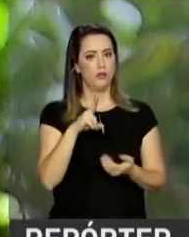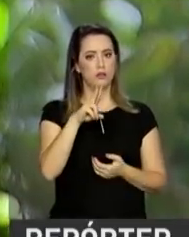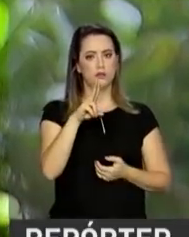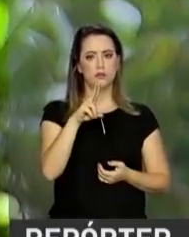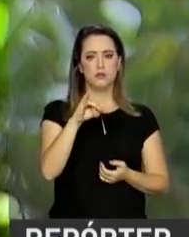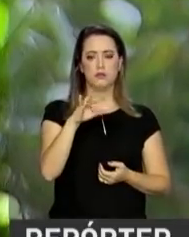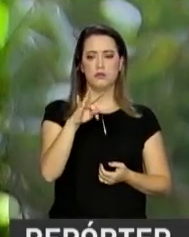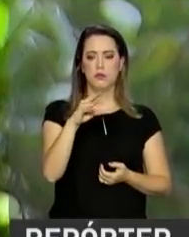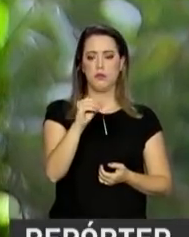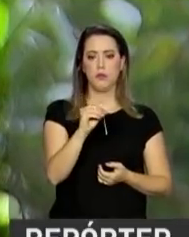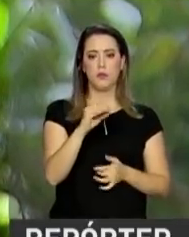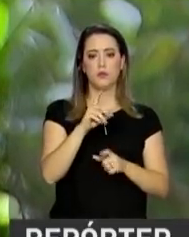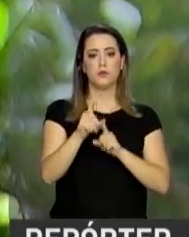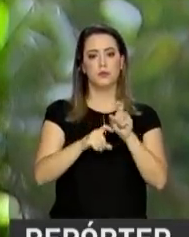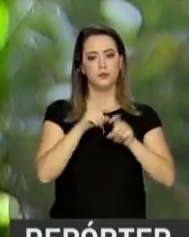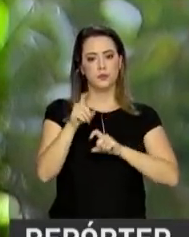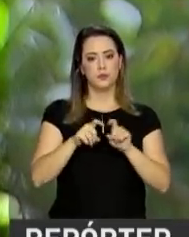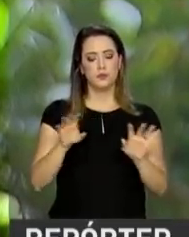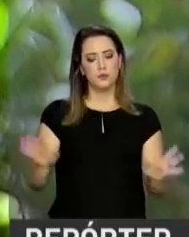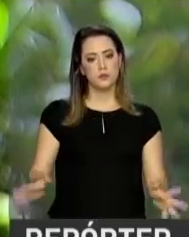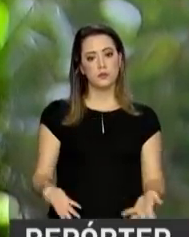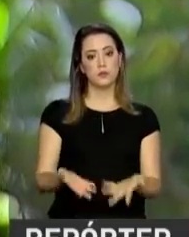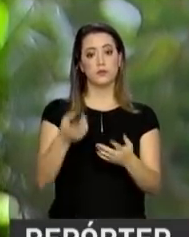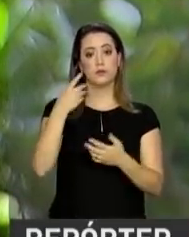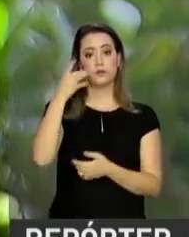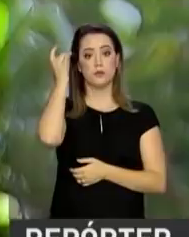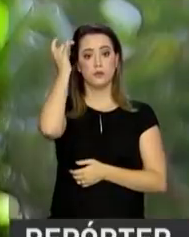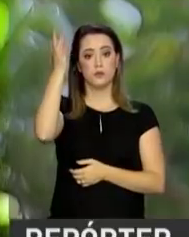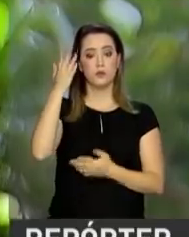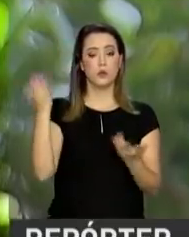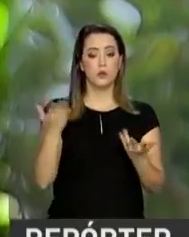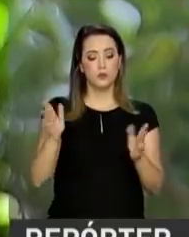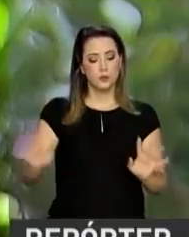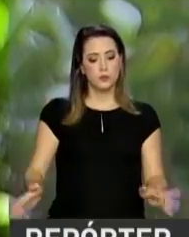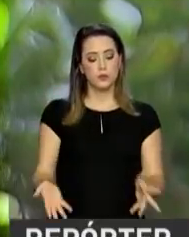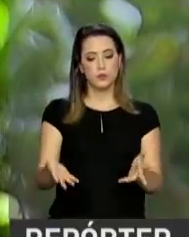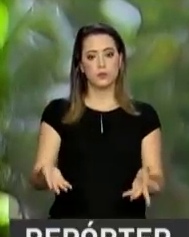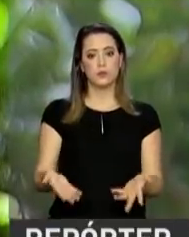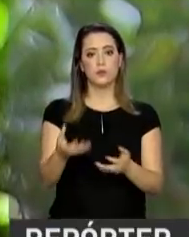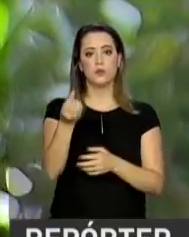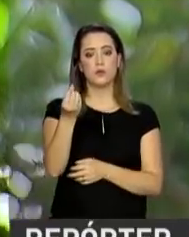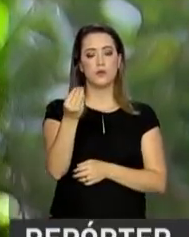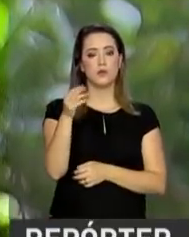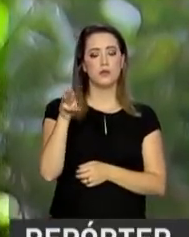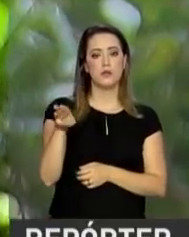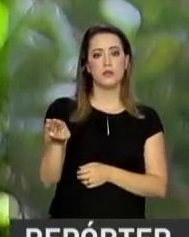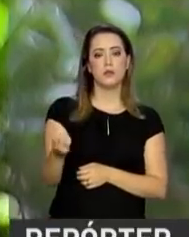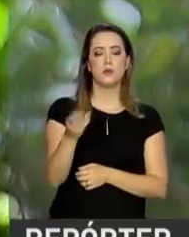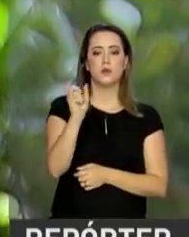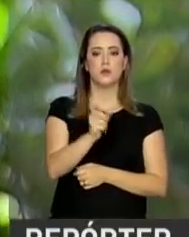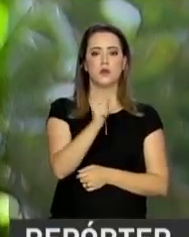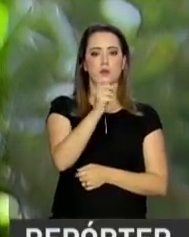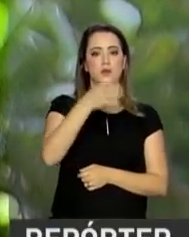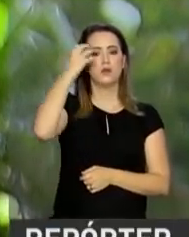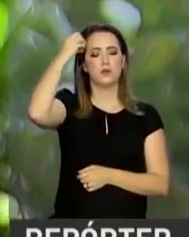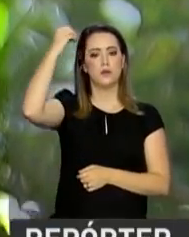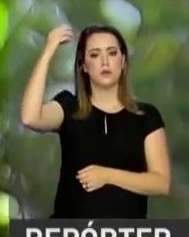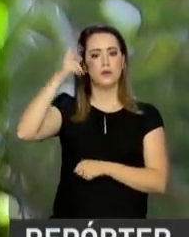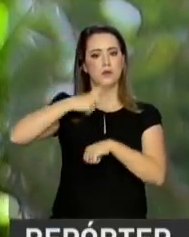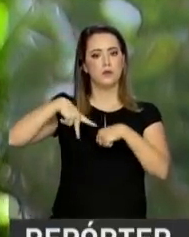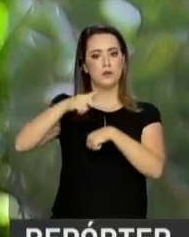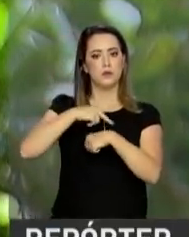brasil o governo quer também estimular o turismo interno hoje 60 milhões de brasileiros viajam pelo país